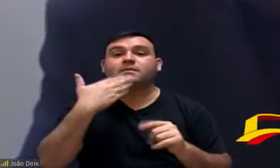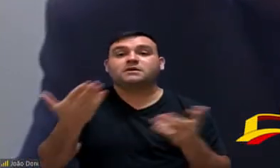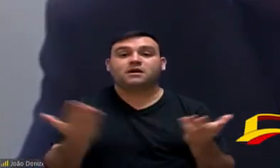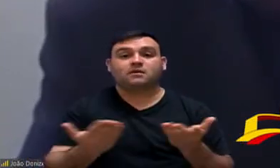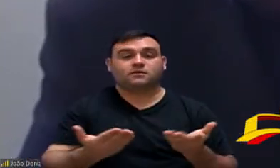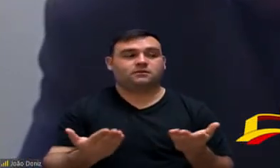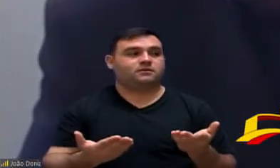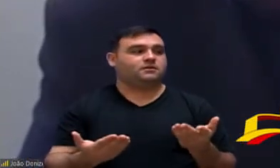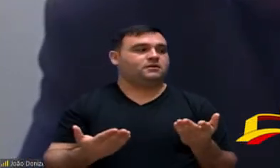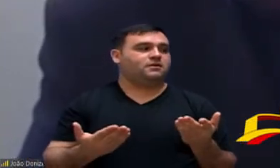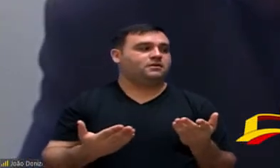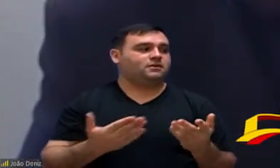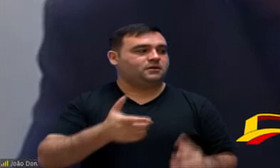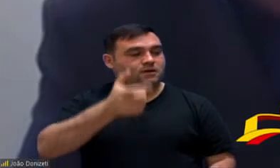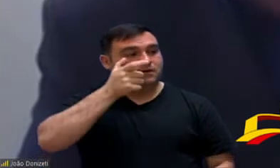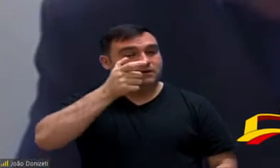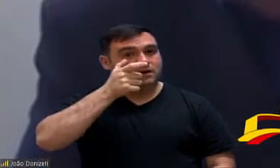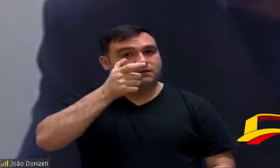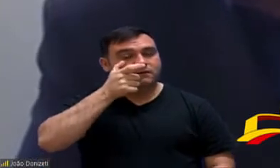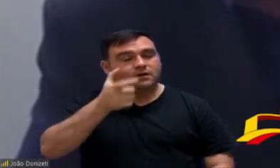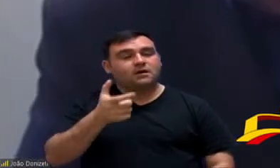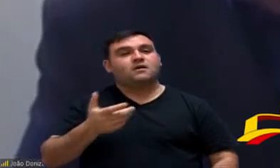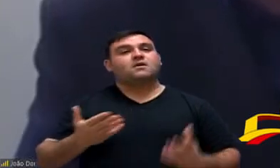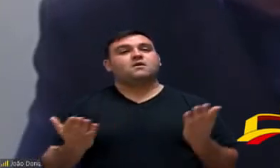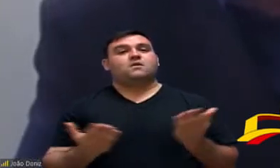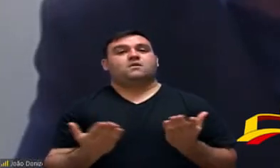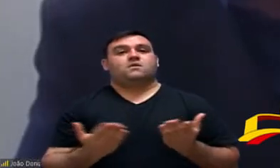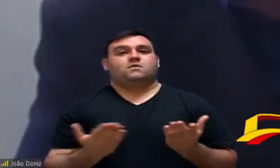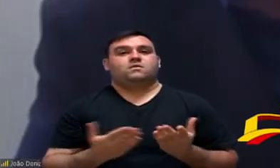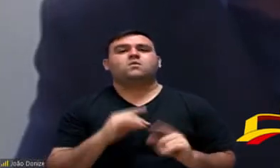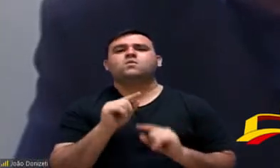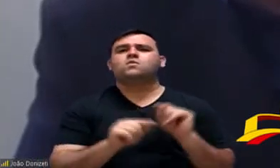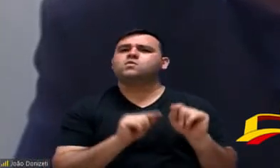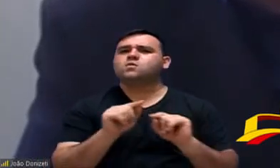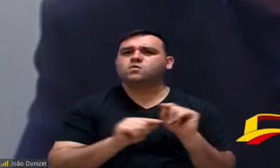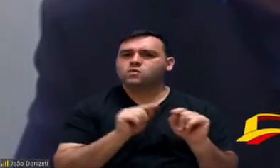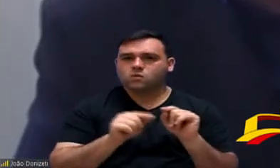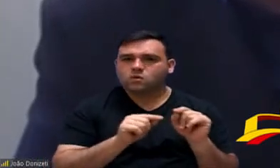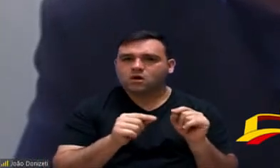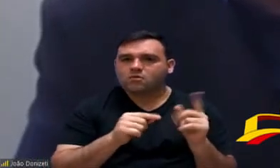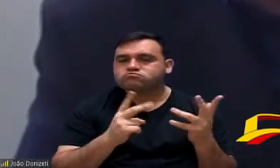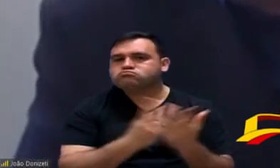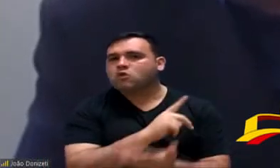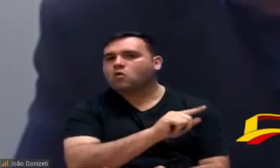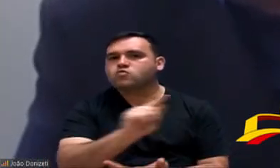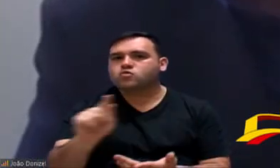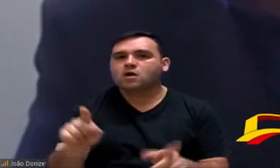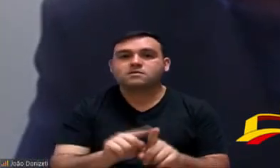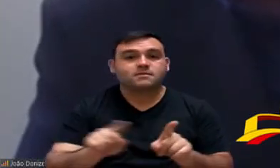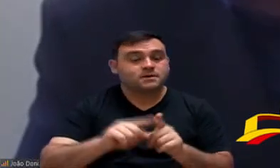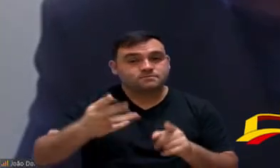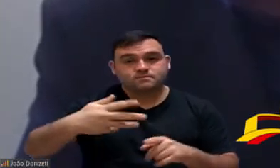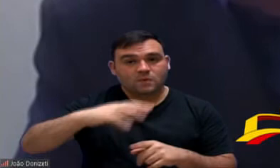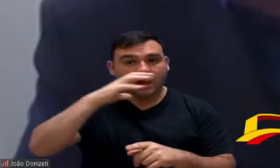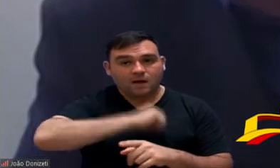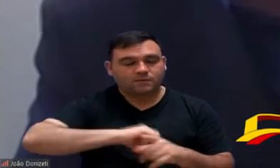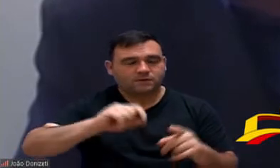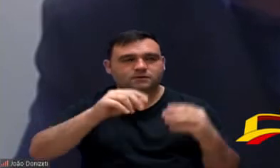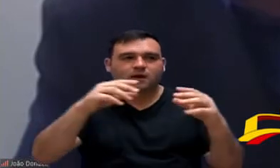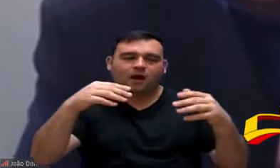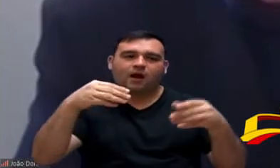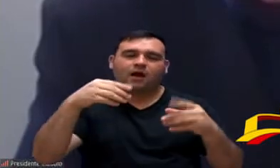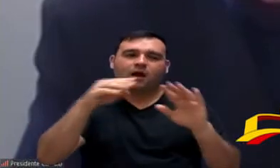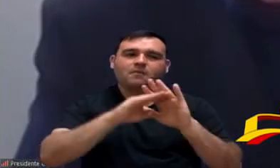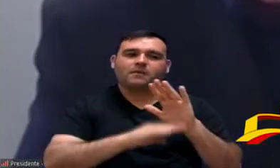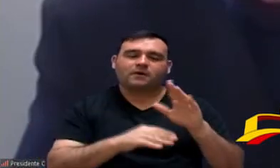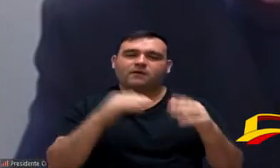presidente, que verifique aí o que está acontecendo e que coloquem o mais rápido que puder para